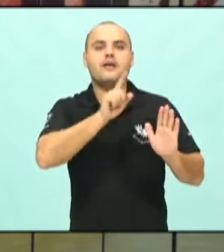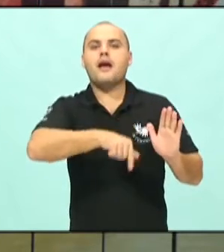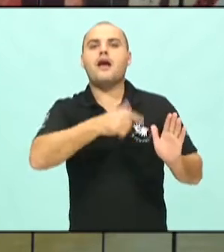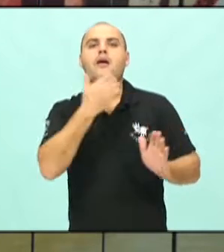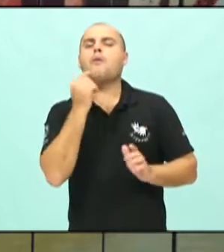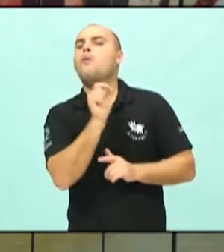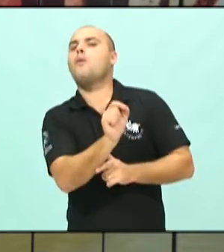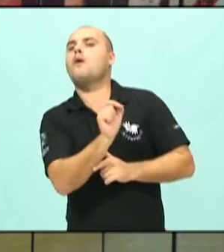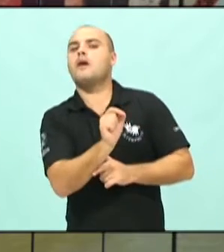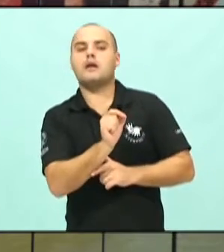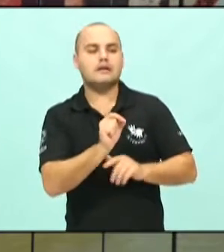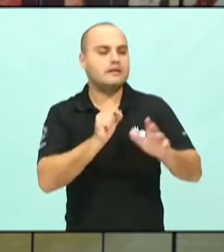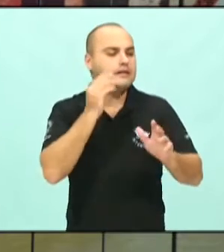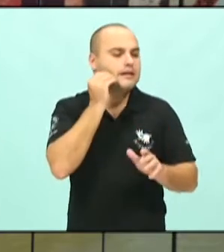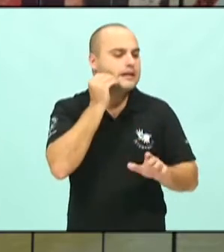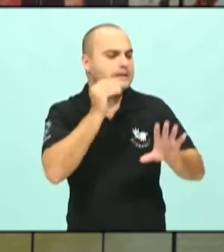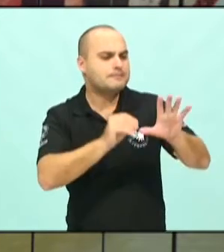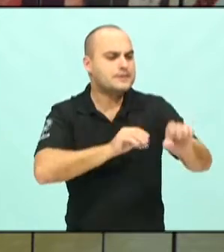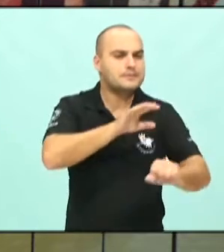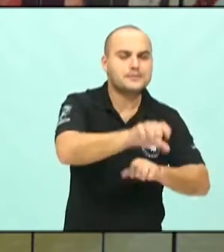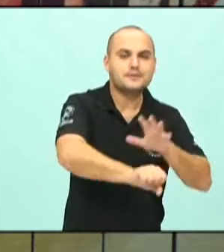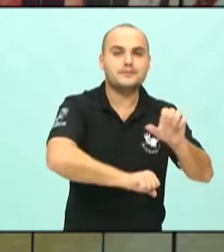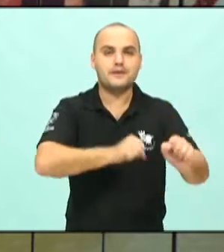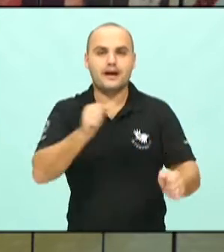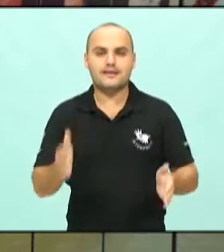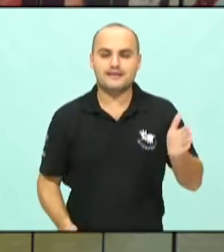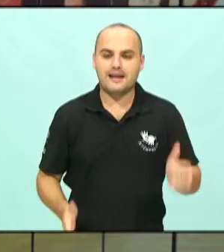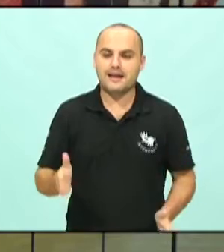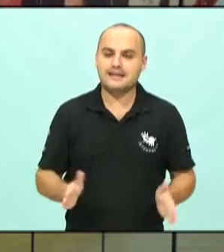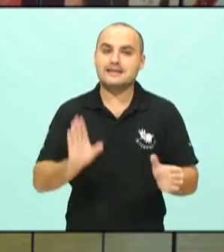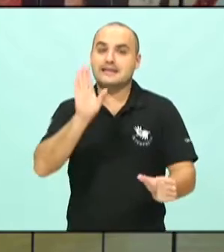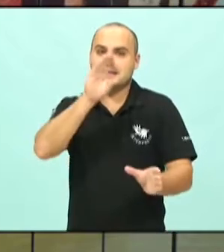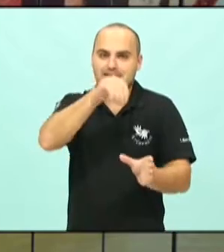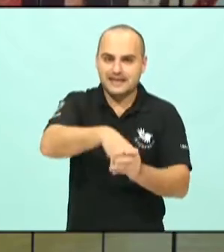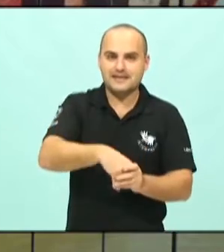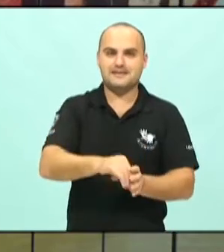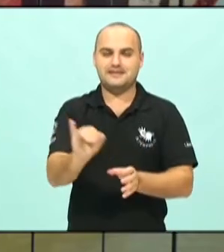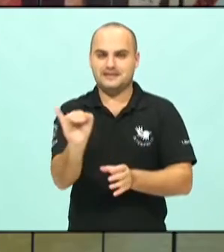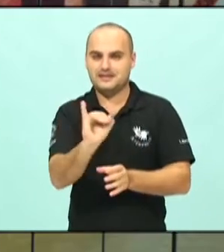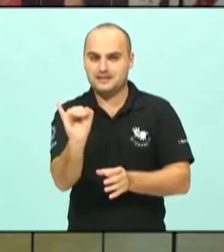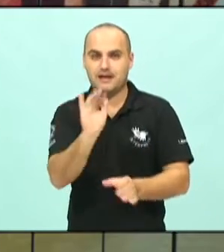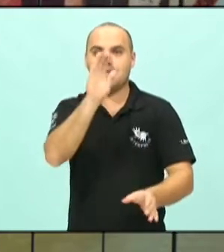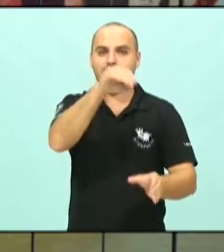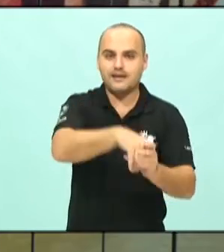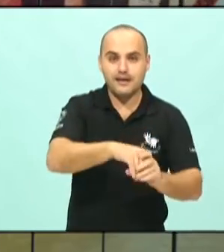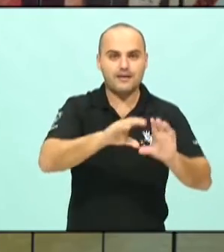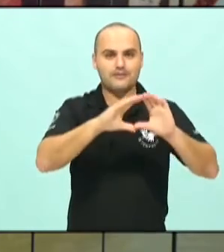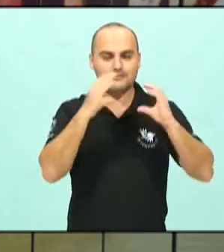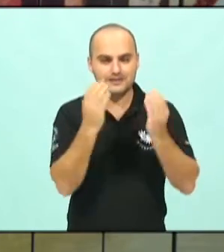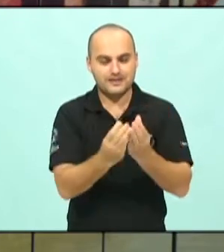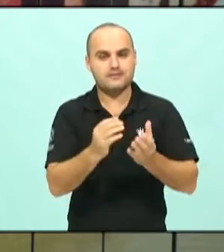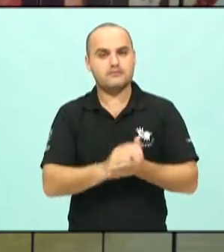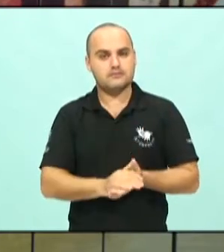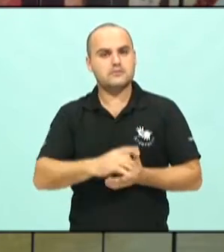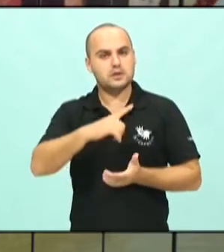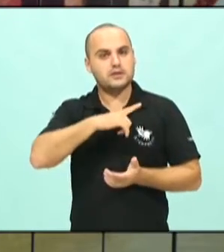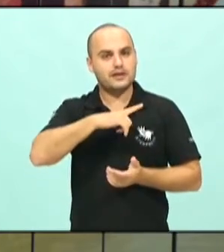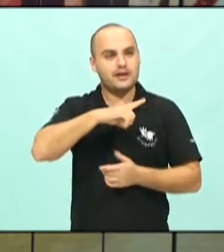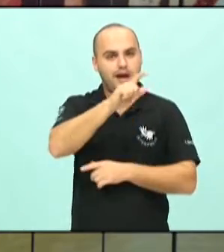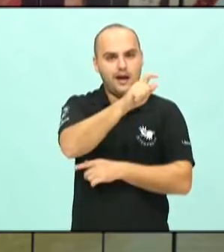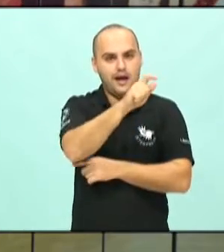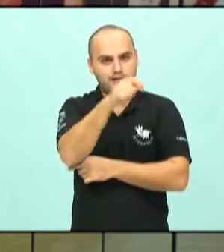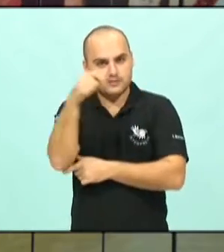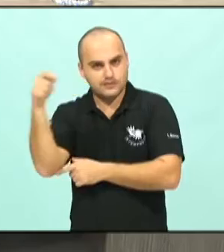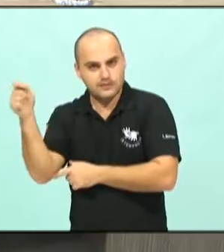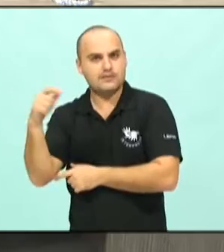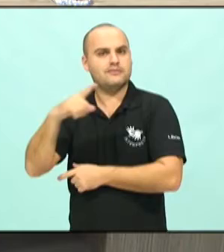gente vai trabalhar esse atleta dentro de Itajaí, dentro das comunidades. Nós temos associações, nós temos as equipes